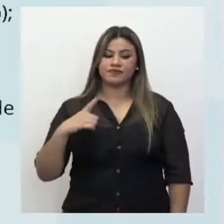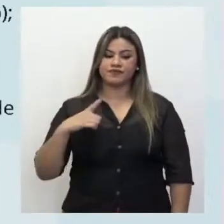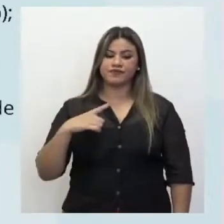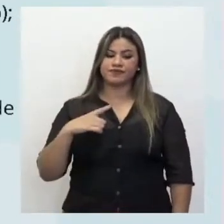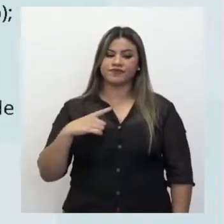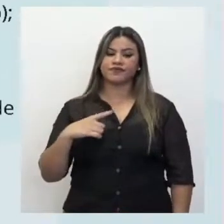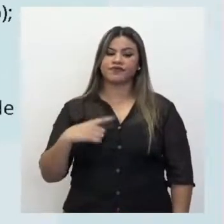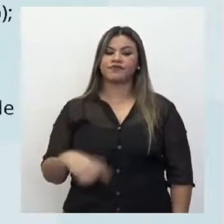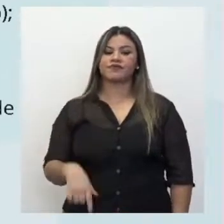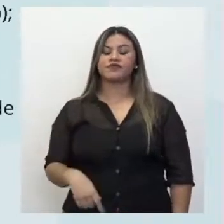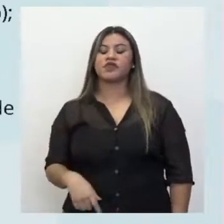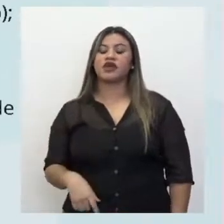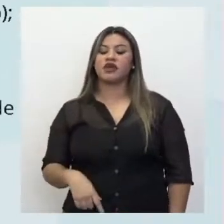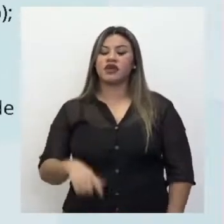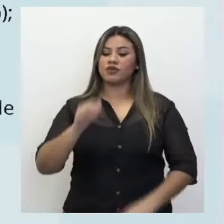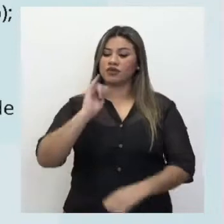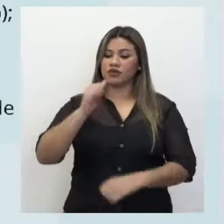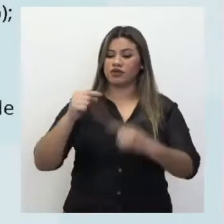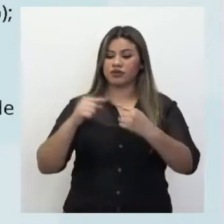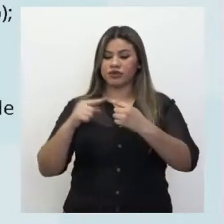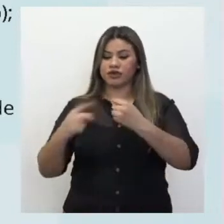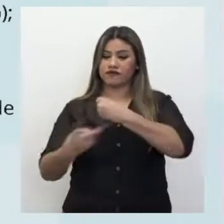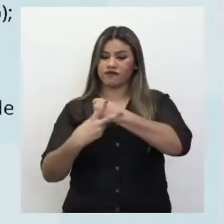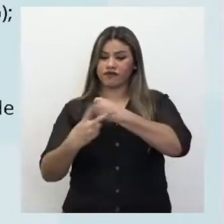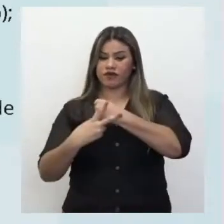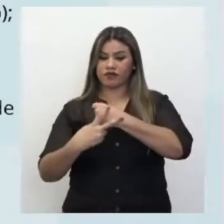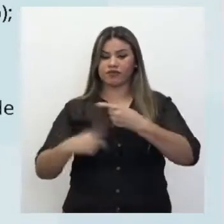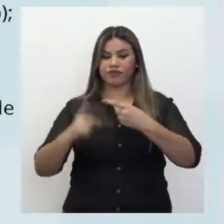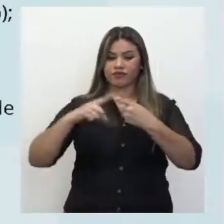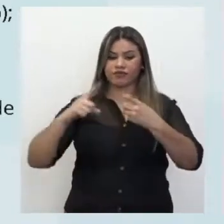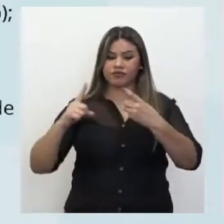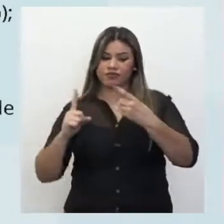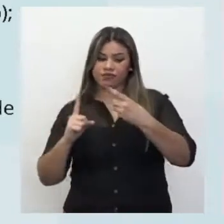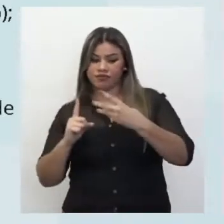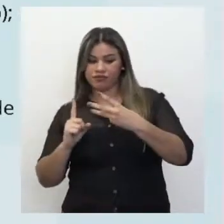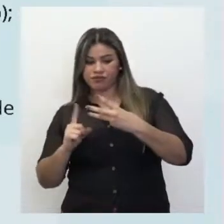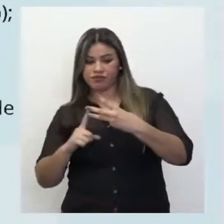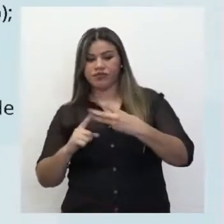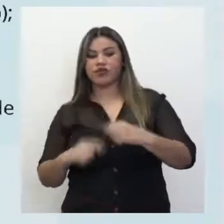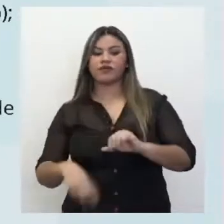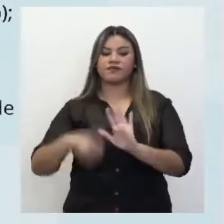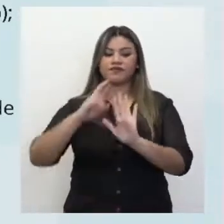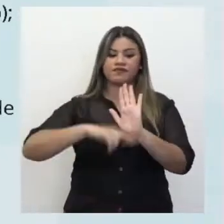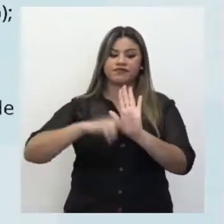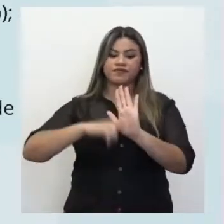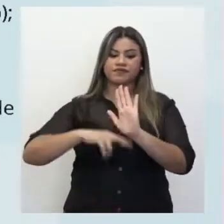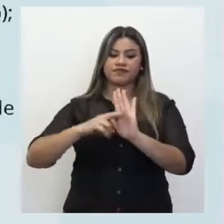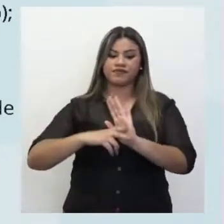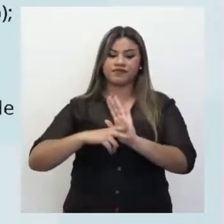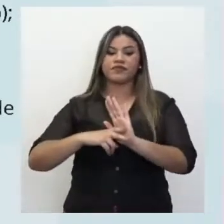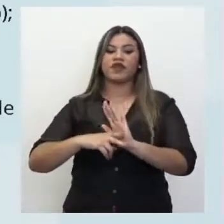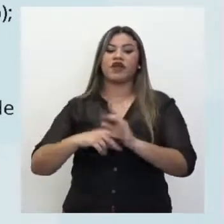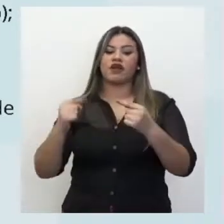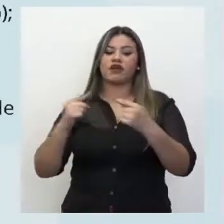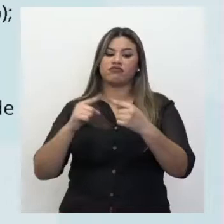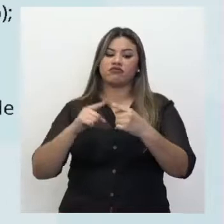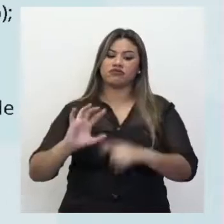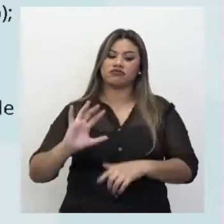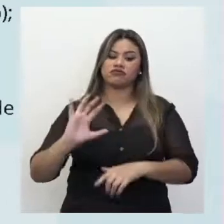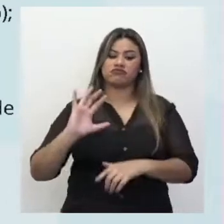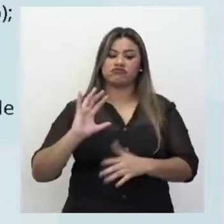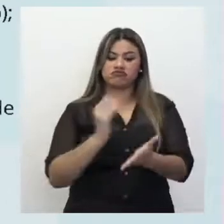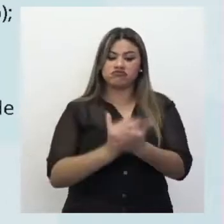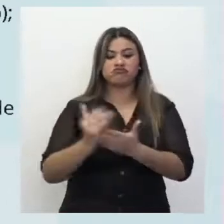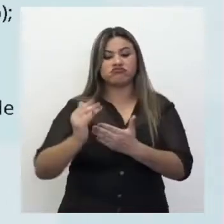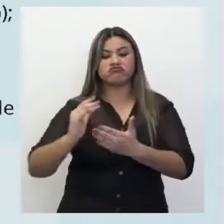primeira ou terceira, o enredo, uma mudança de estado operada pela ação de uma personagem, situação inicial, complicação e